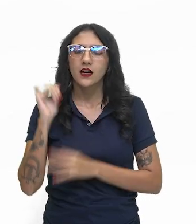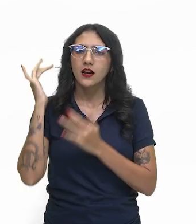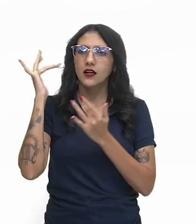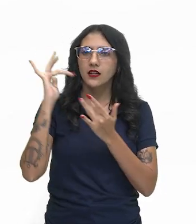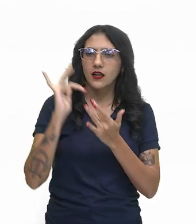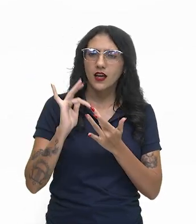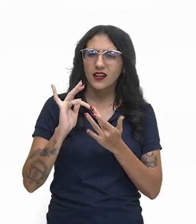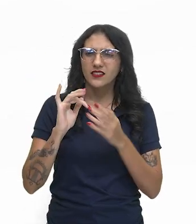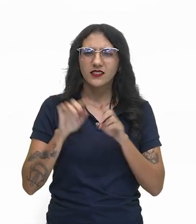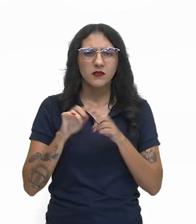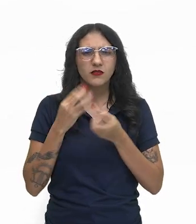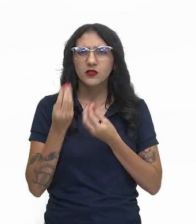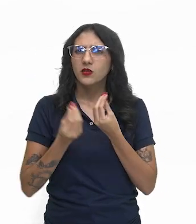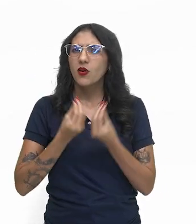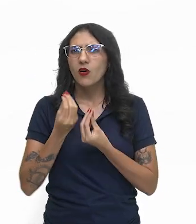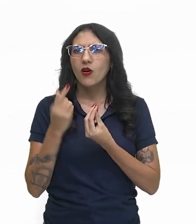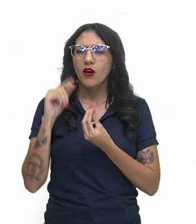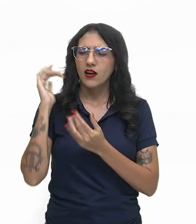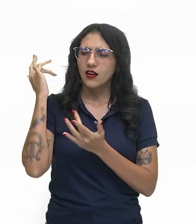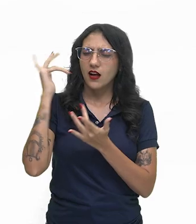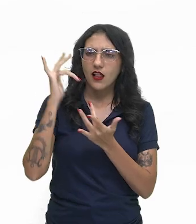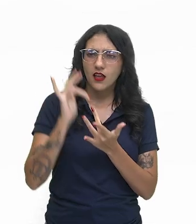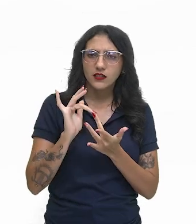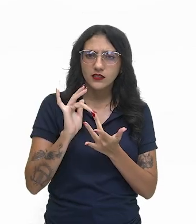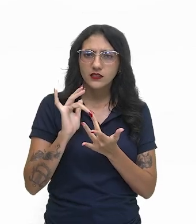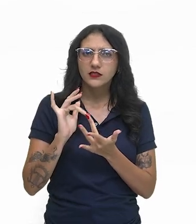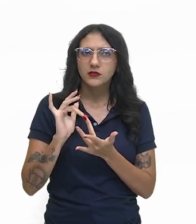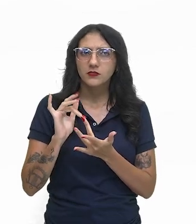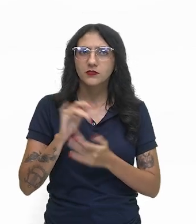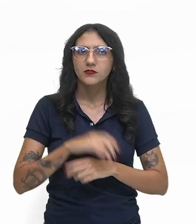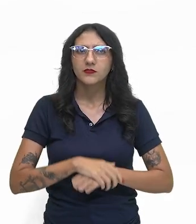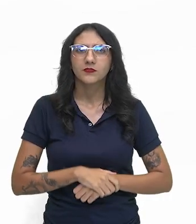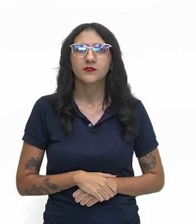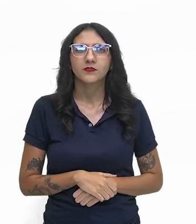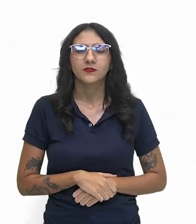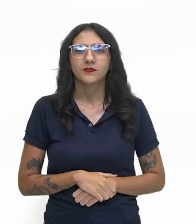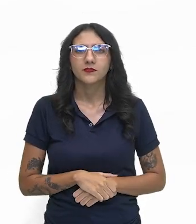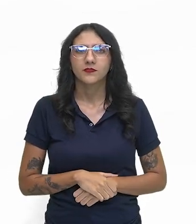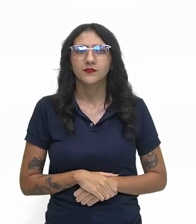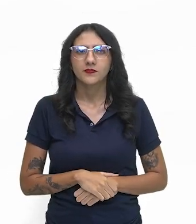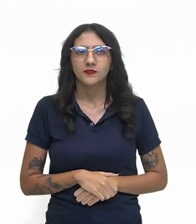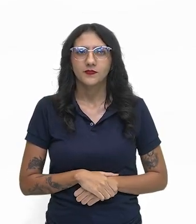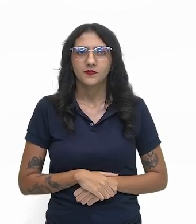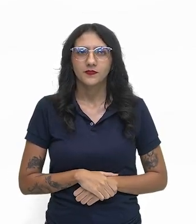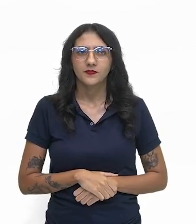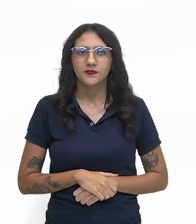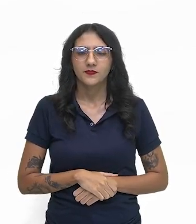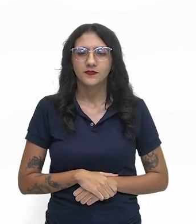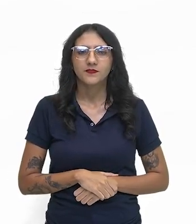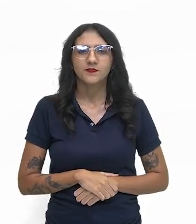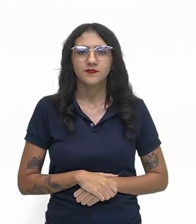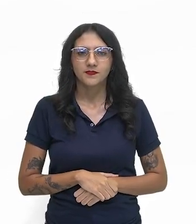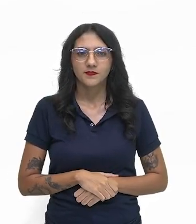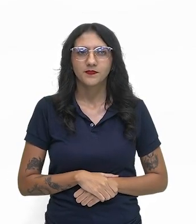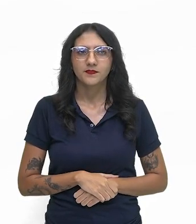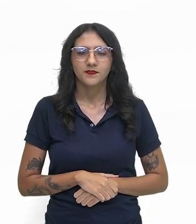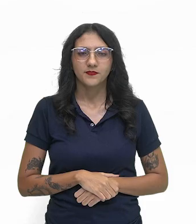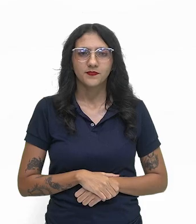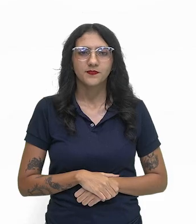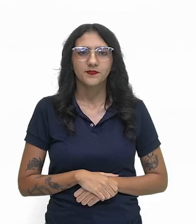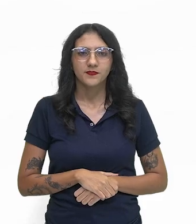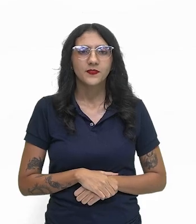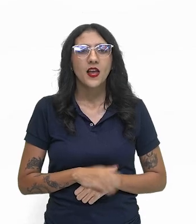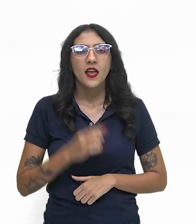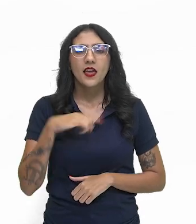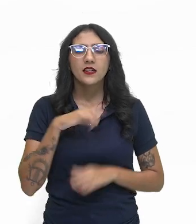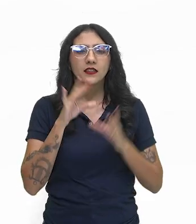perguntando, mecânica clássica? Aí a mecânica clássica, você tem aí, a mecânica clássica, você